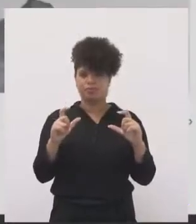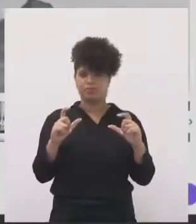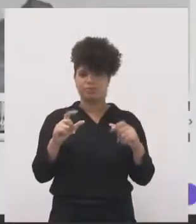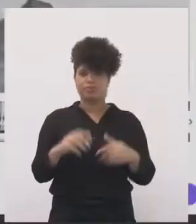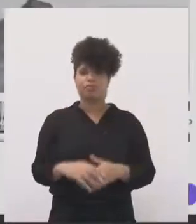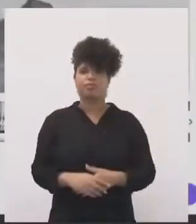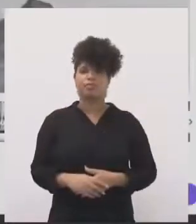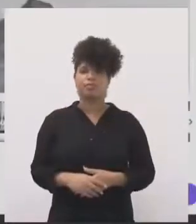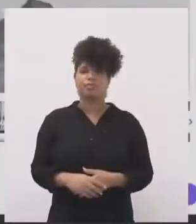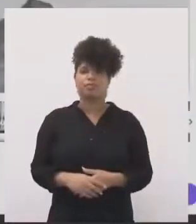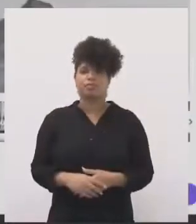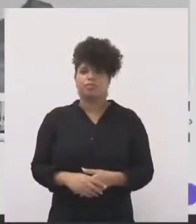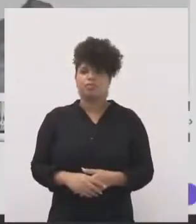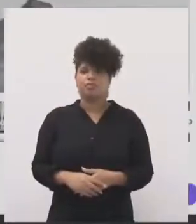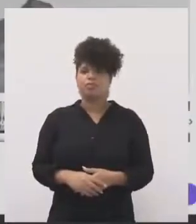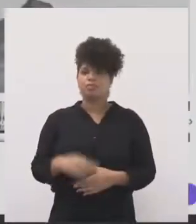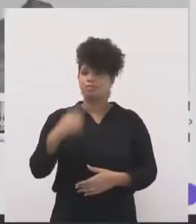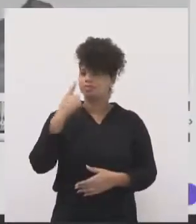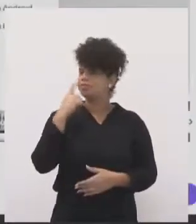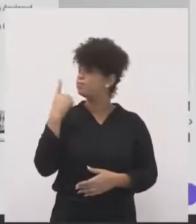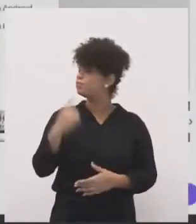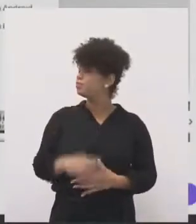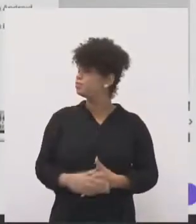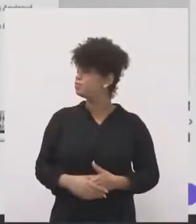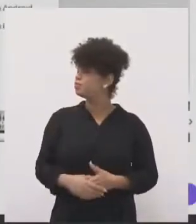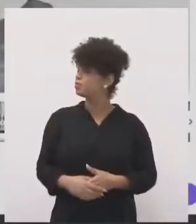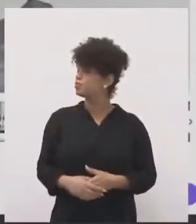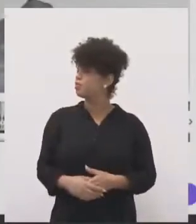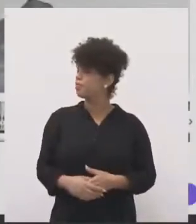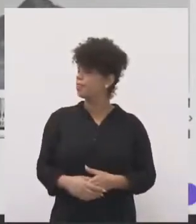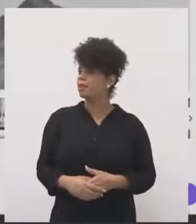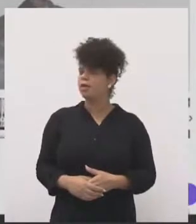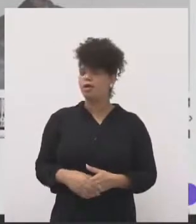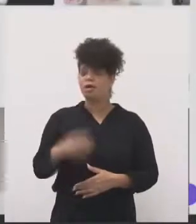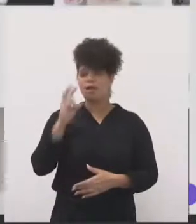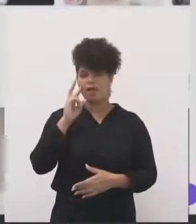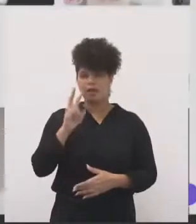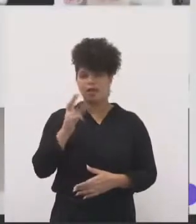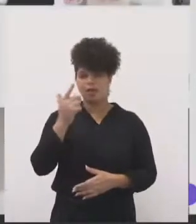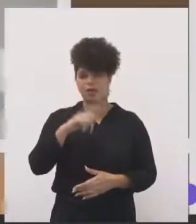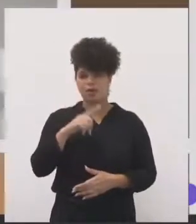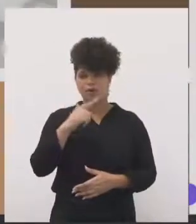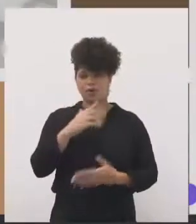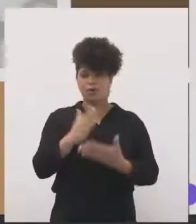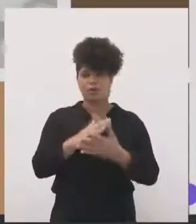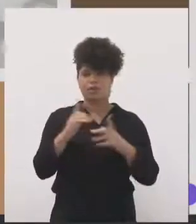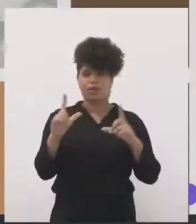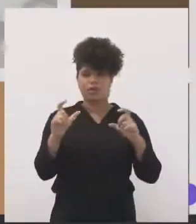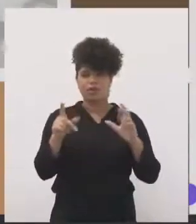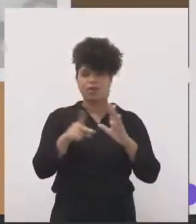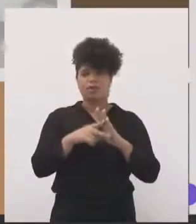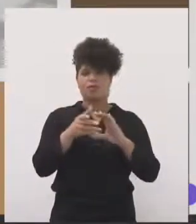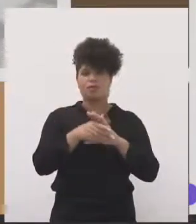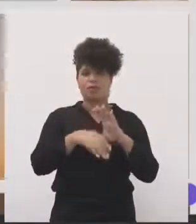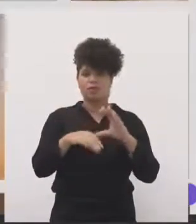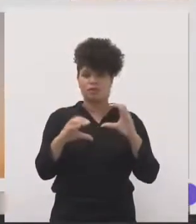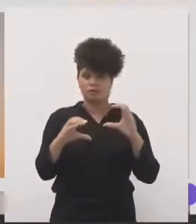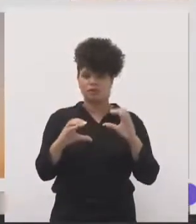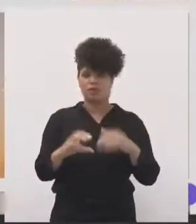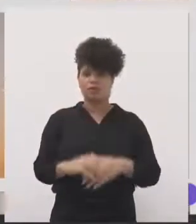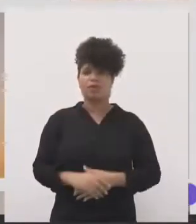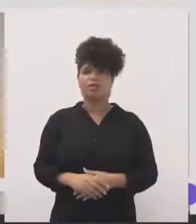o professor clicar aqui em recursos fotos, vocês vão poder pré-visualizar algumas imagens do Canva. Eu